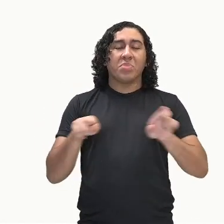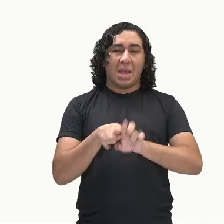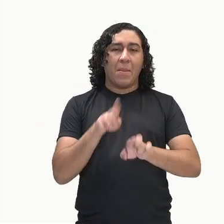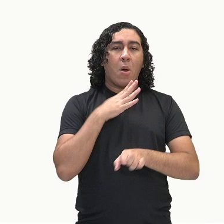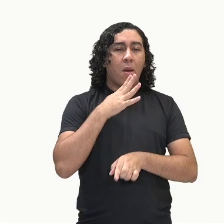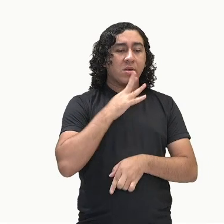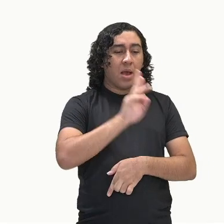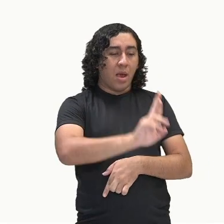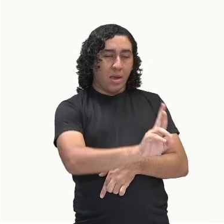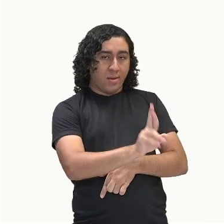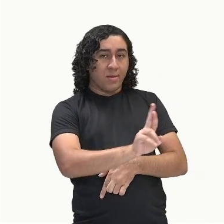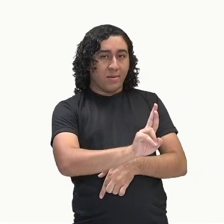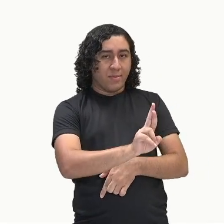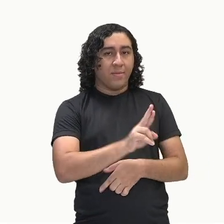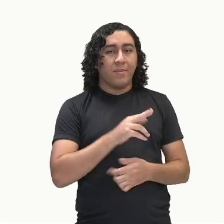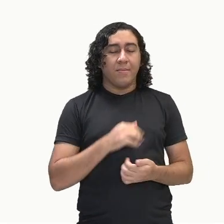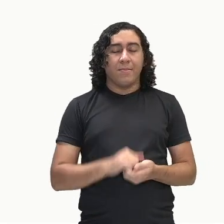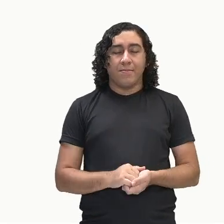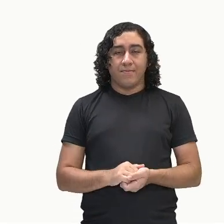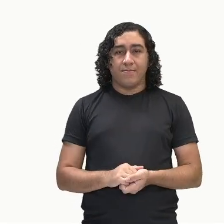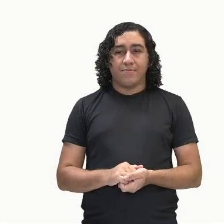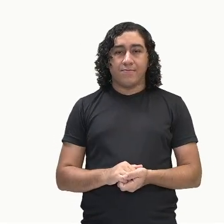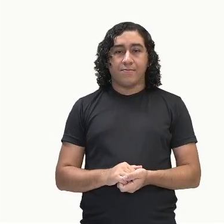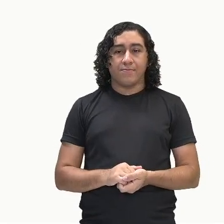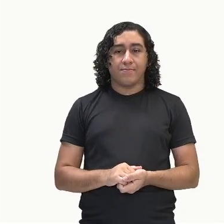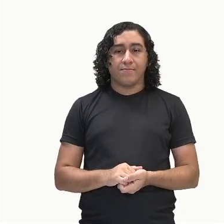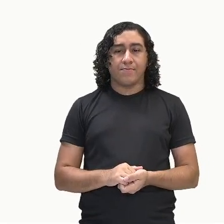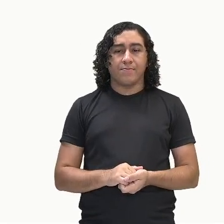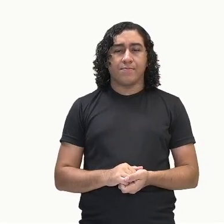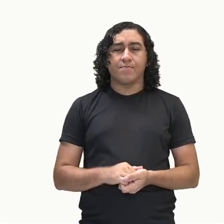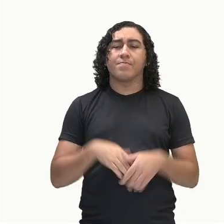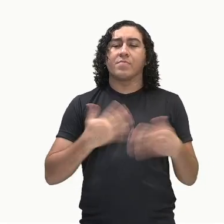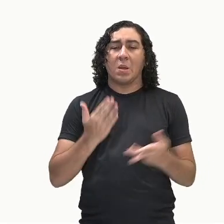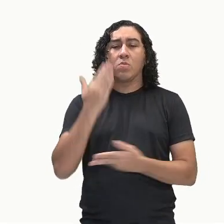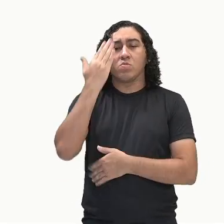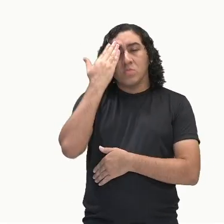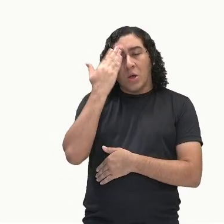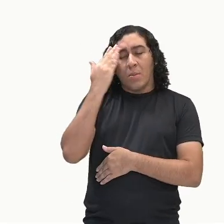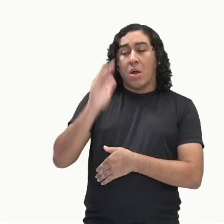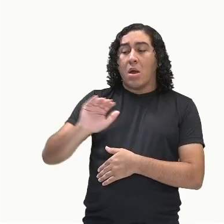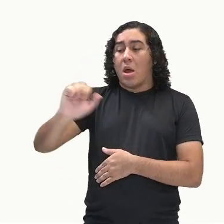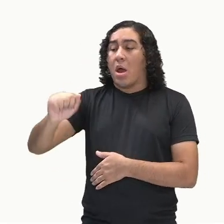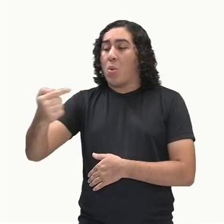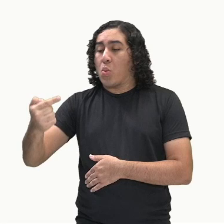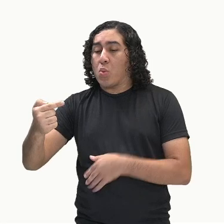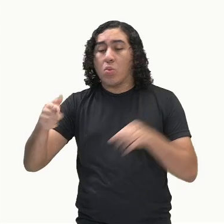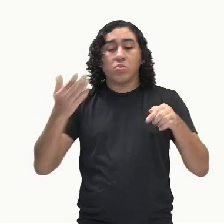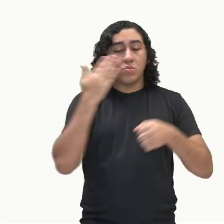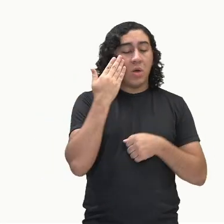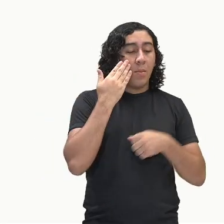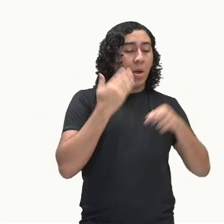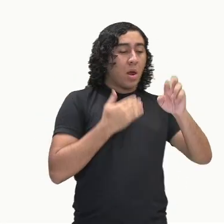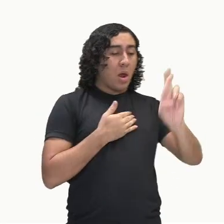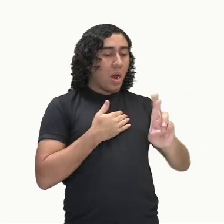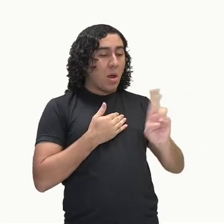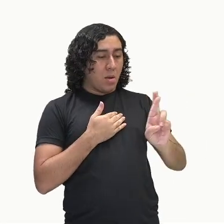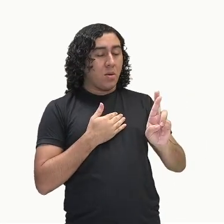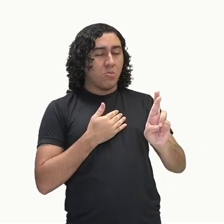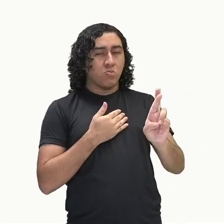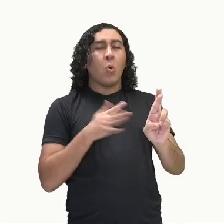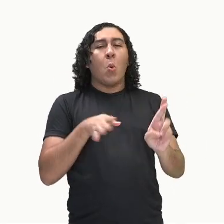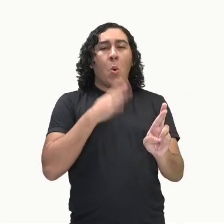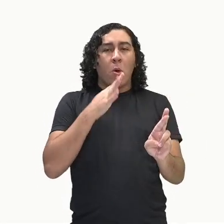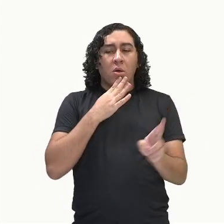a razão, beleza? Conhecendo o primeiro termo e conhecendo